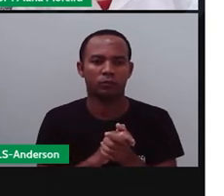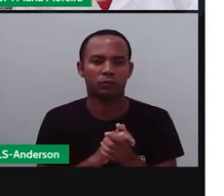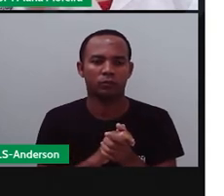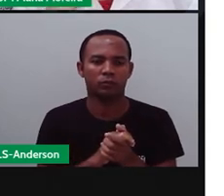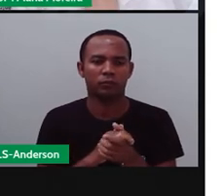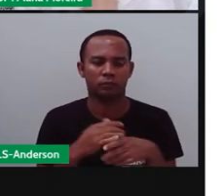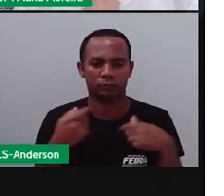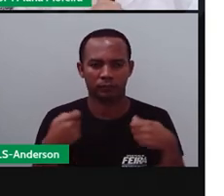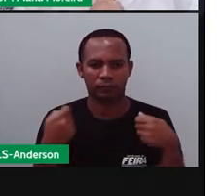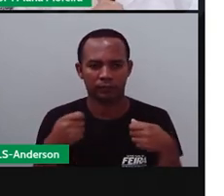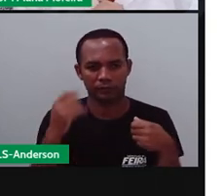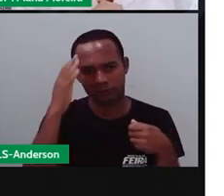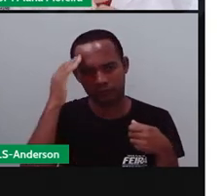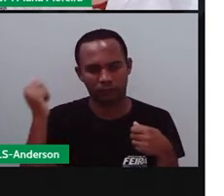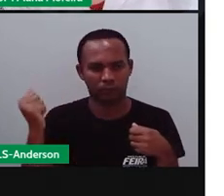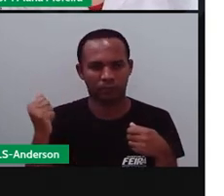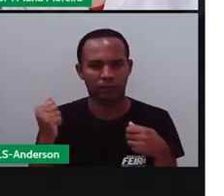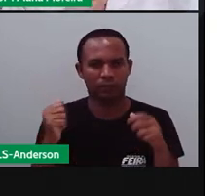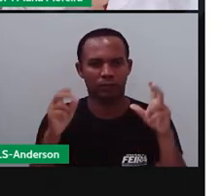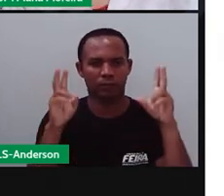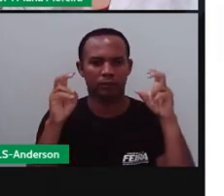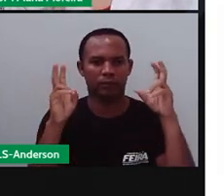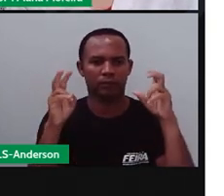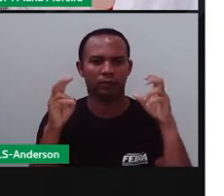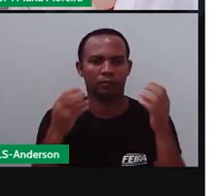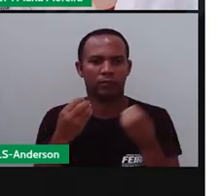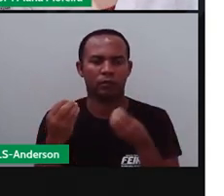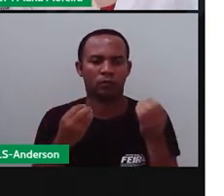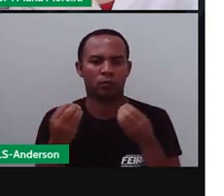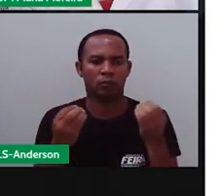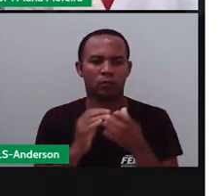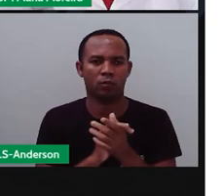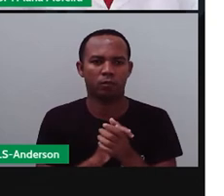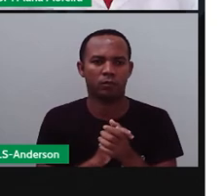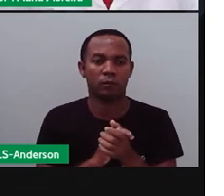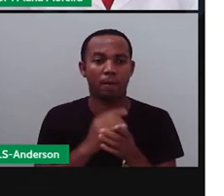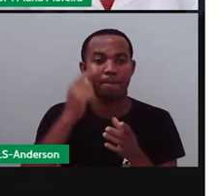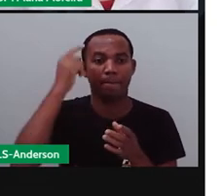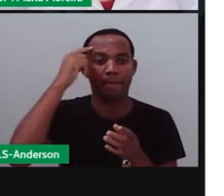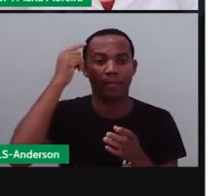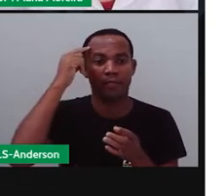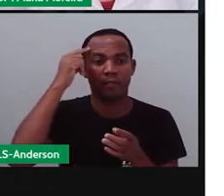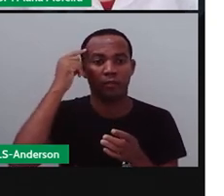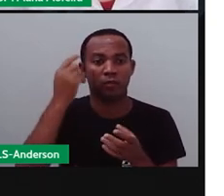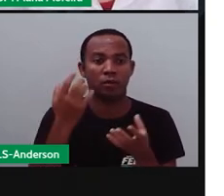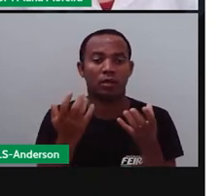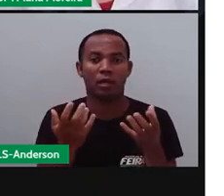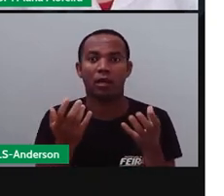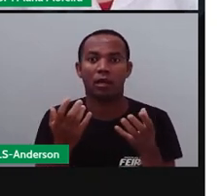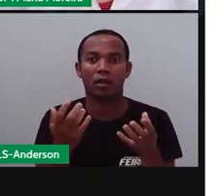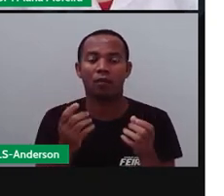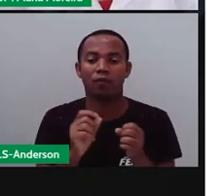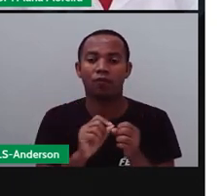também precisa do quê? De um título, não é isso? Para saber do que se trata. Já pensou? Quero fazer.